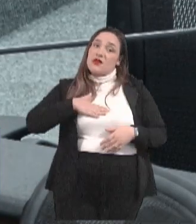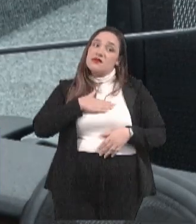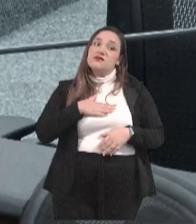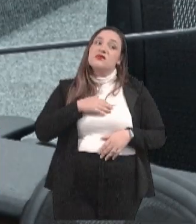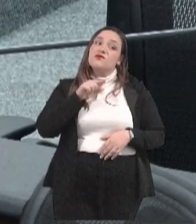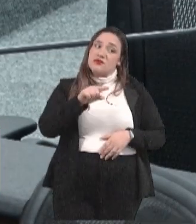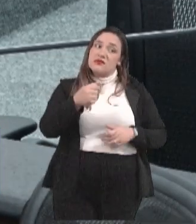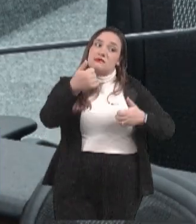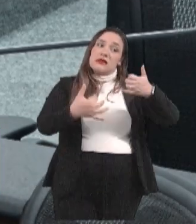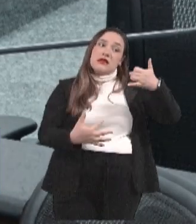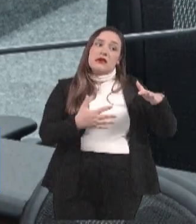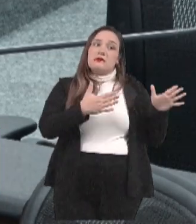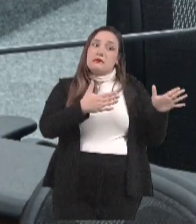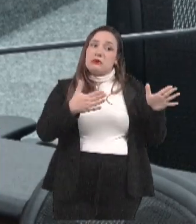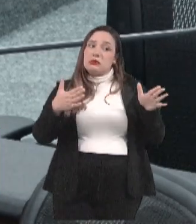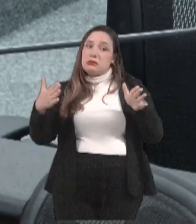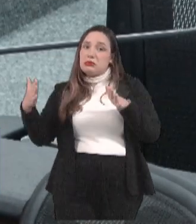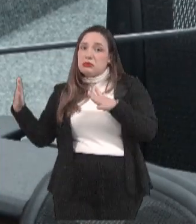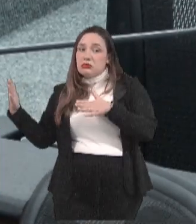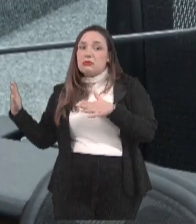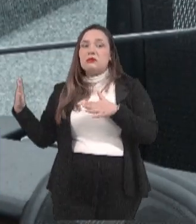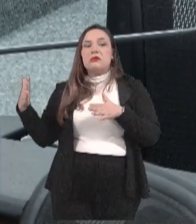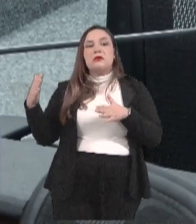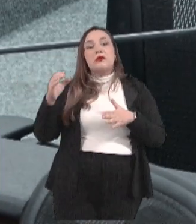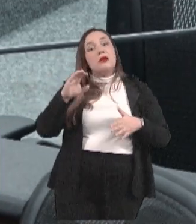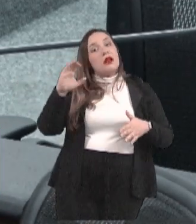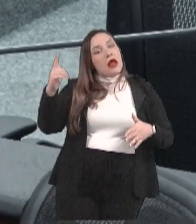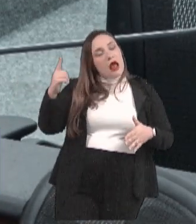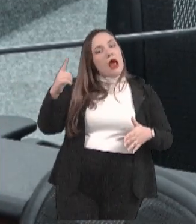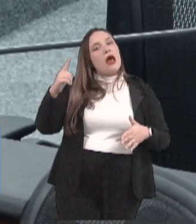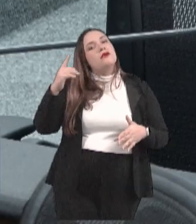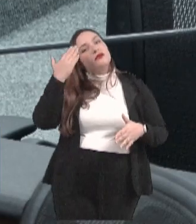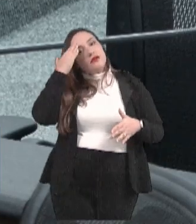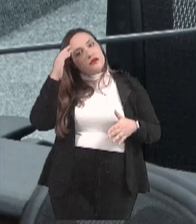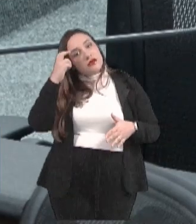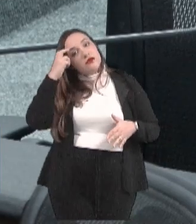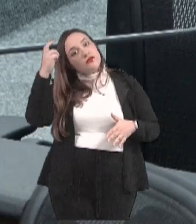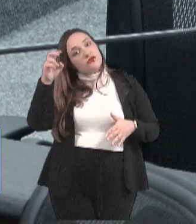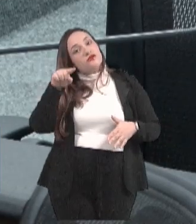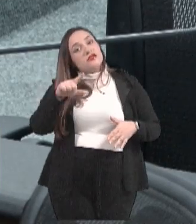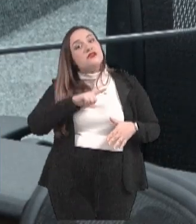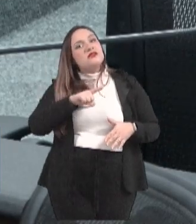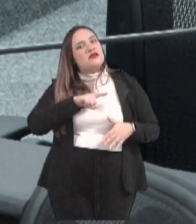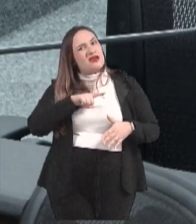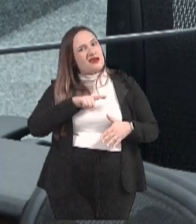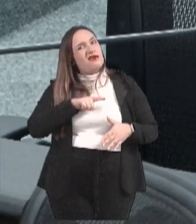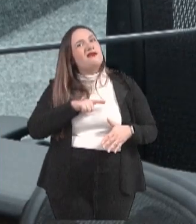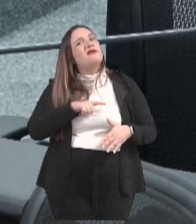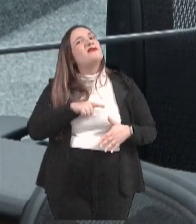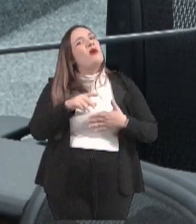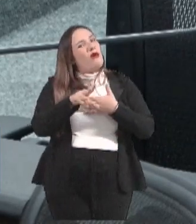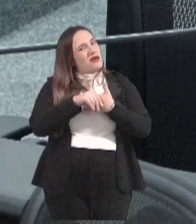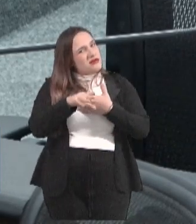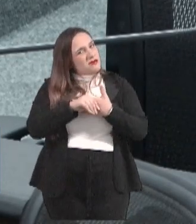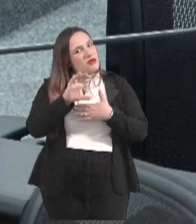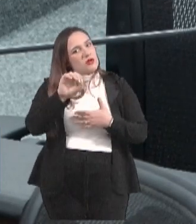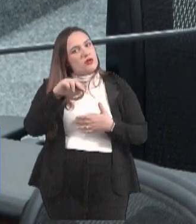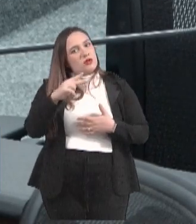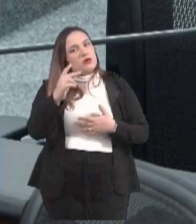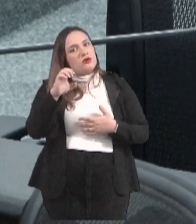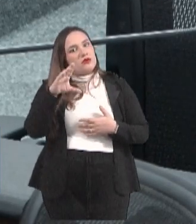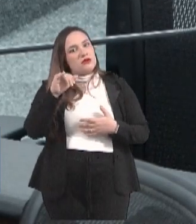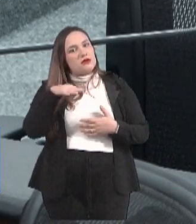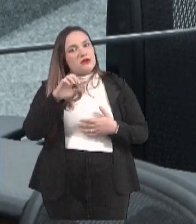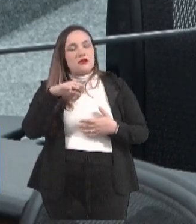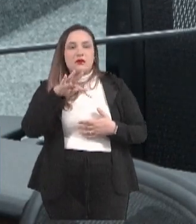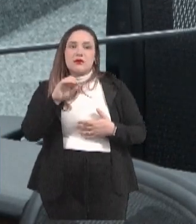pela lógica, pela coerência, pela inteligência e pelo conhecimento que Vossa Excelência expressa no